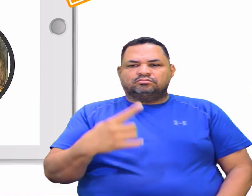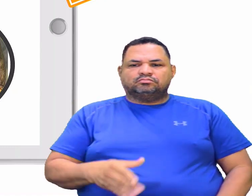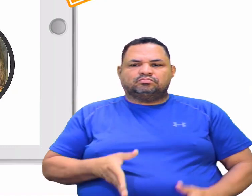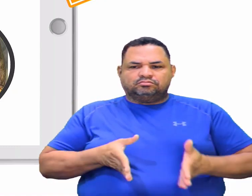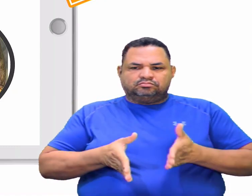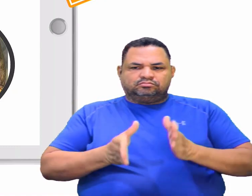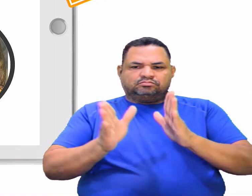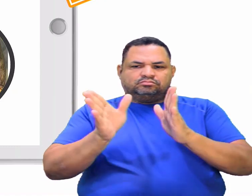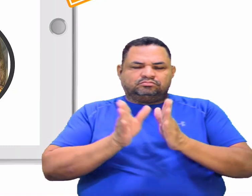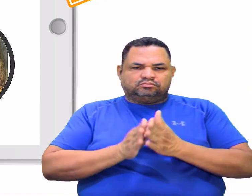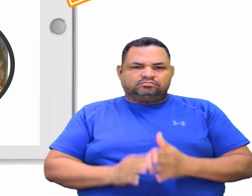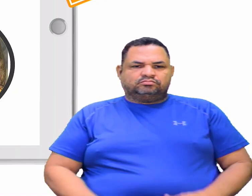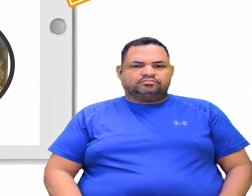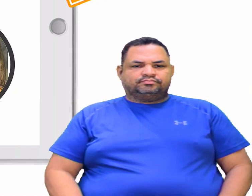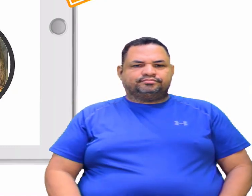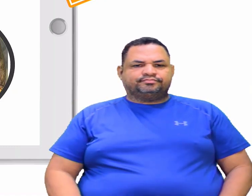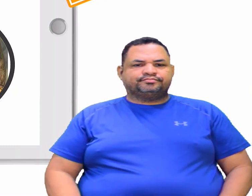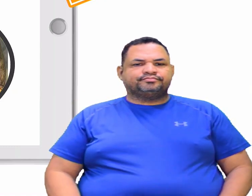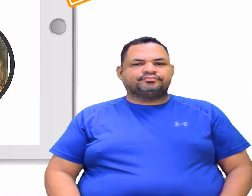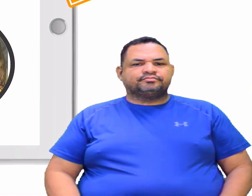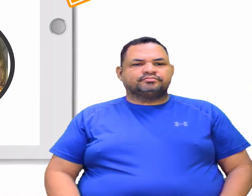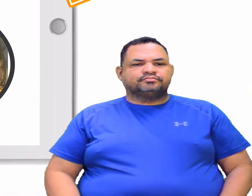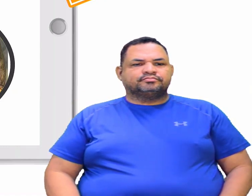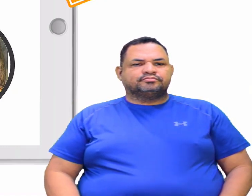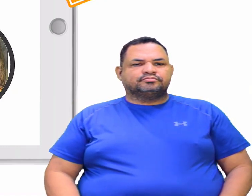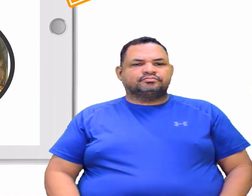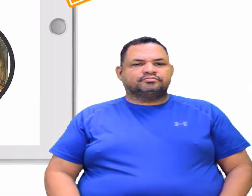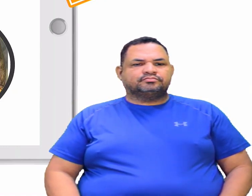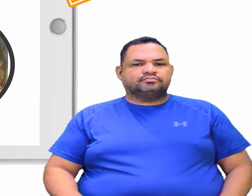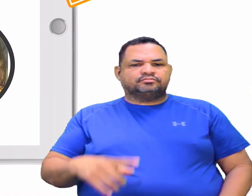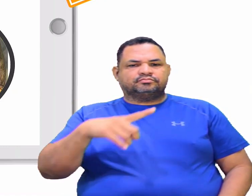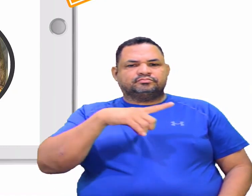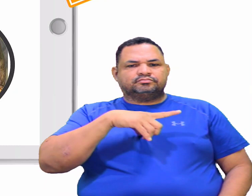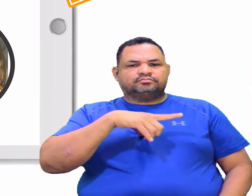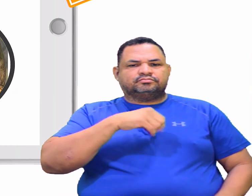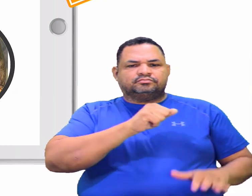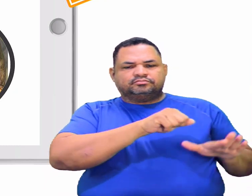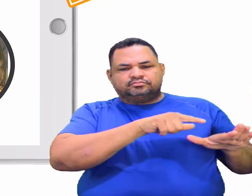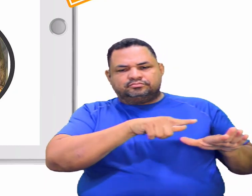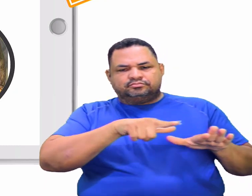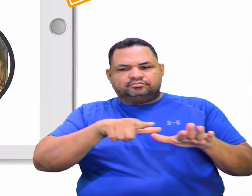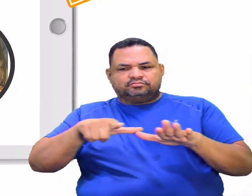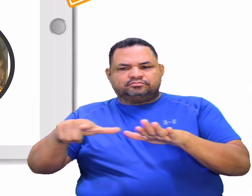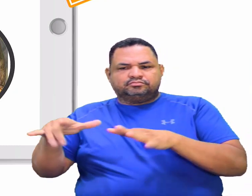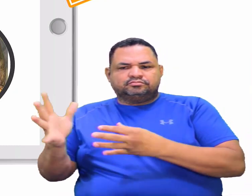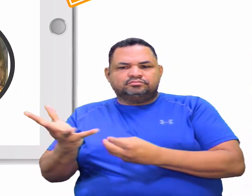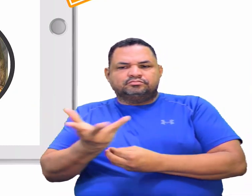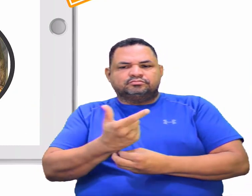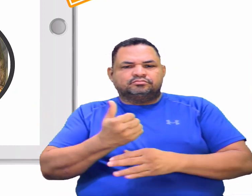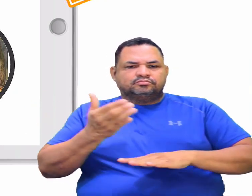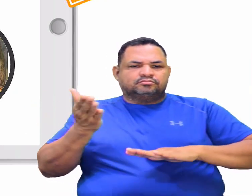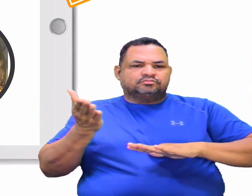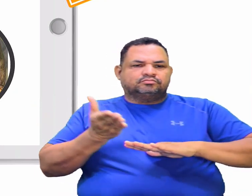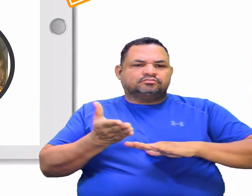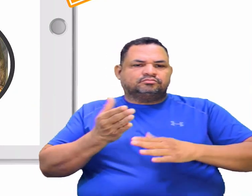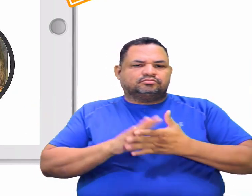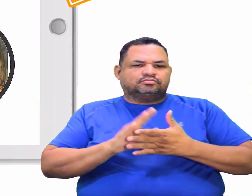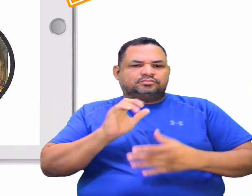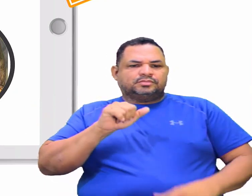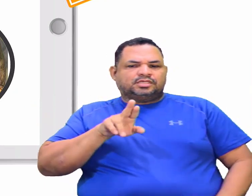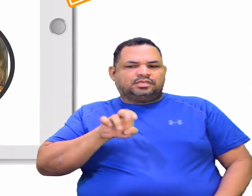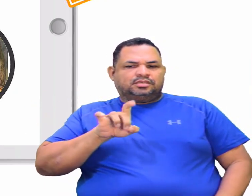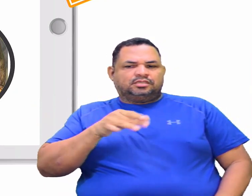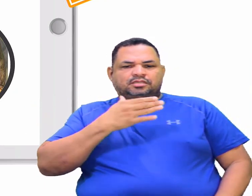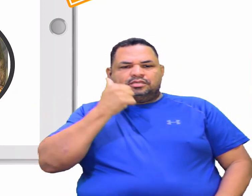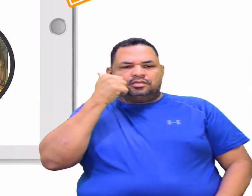então você tem aqui e alguma coisa da semana da arte moderna né você tem Aita aqui né